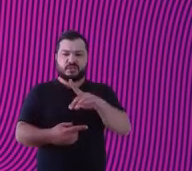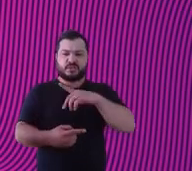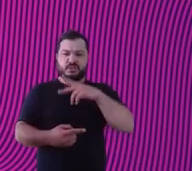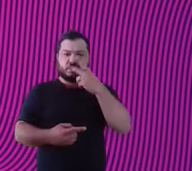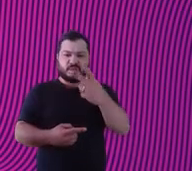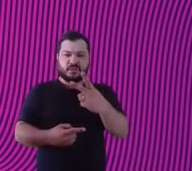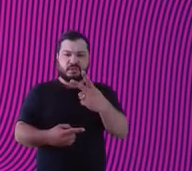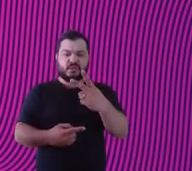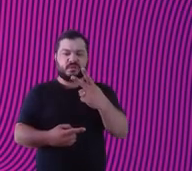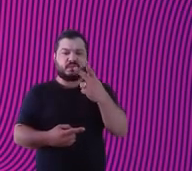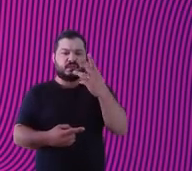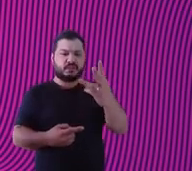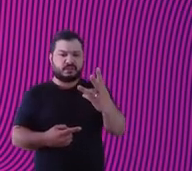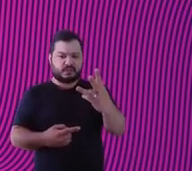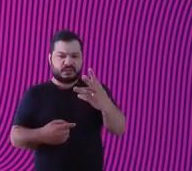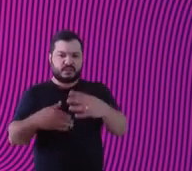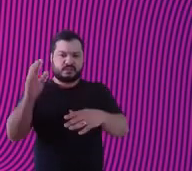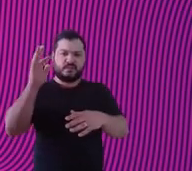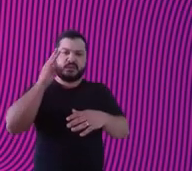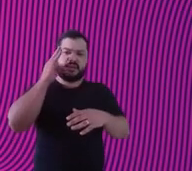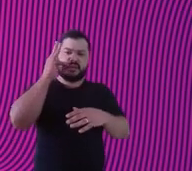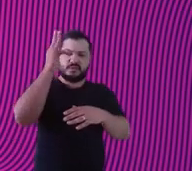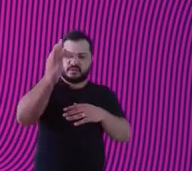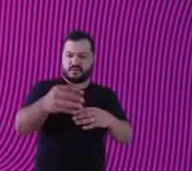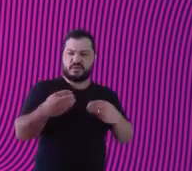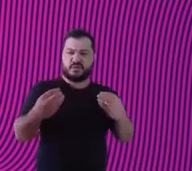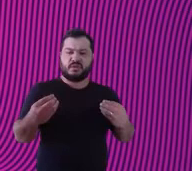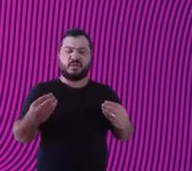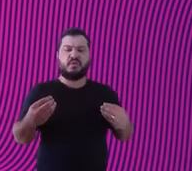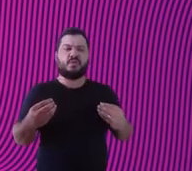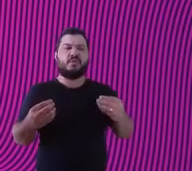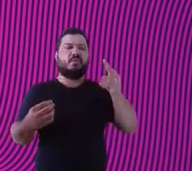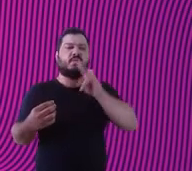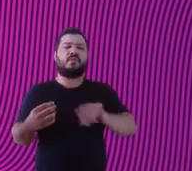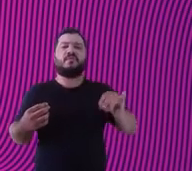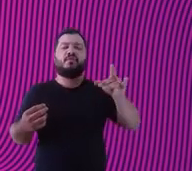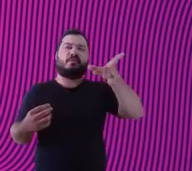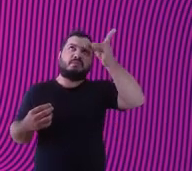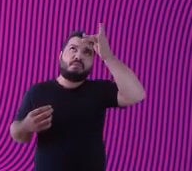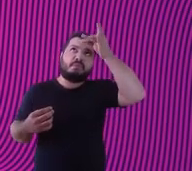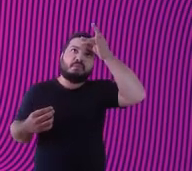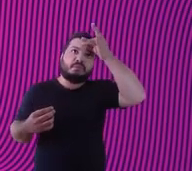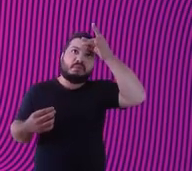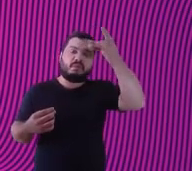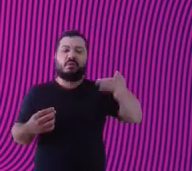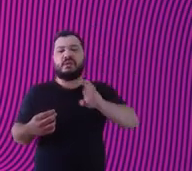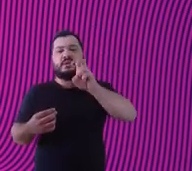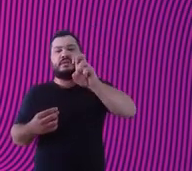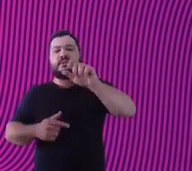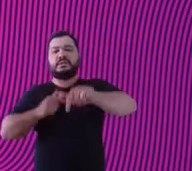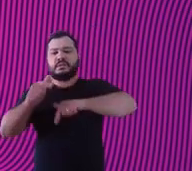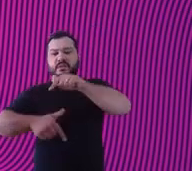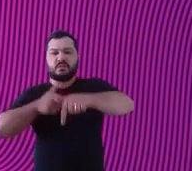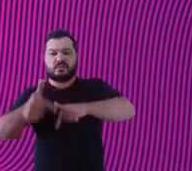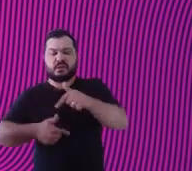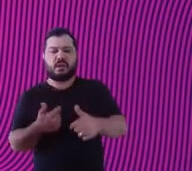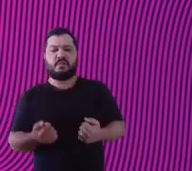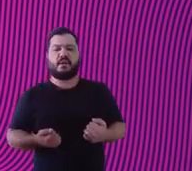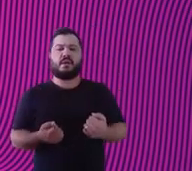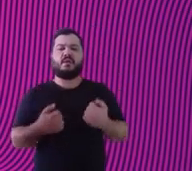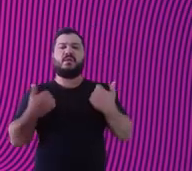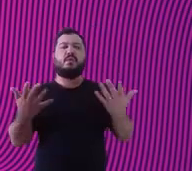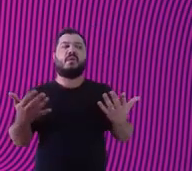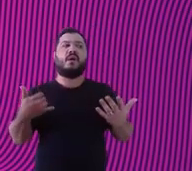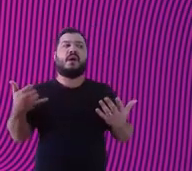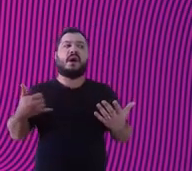estampadas e três águias mais futuro longe assim como você decorar isso tudo cinco trabalho cinco quais são as cidades